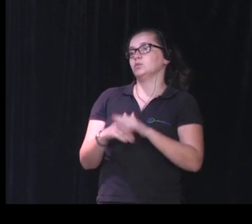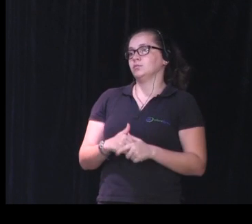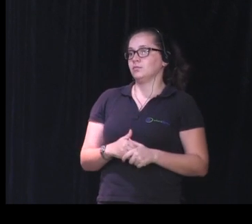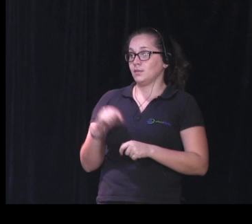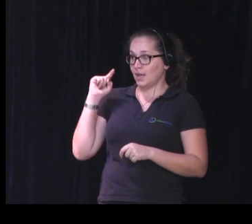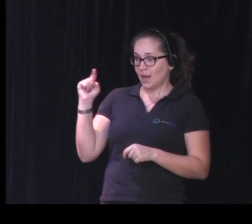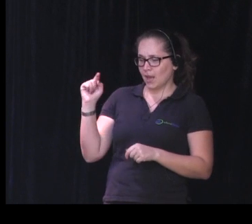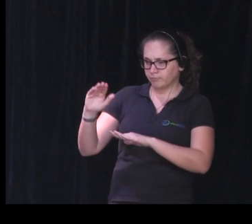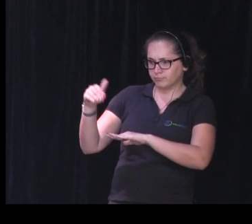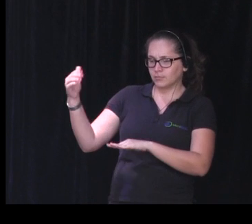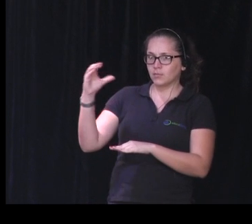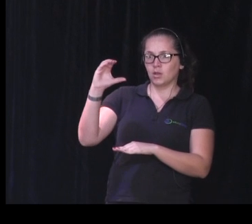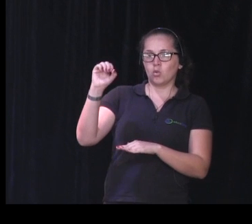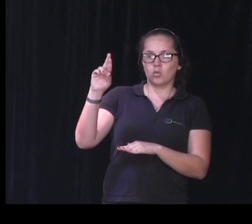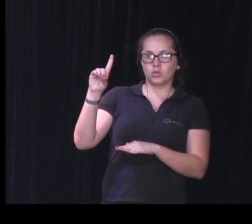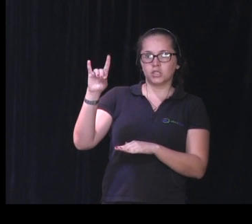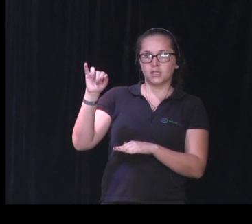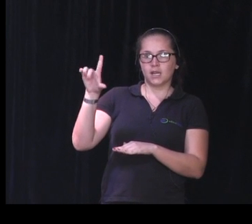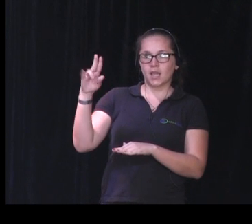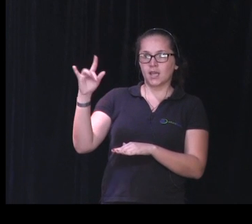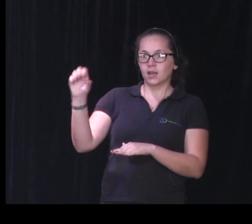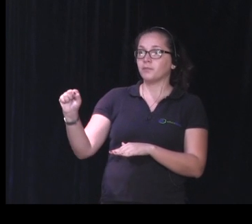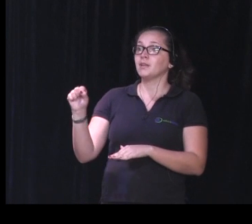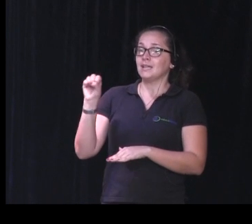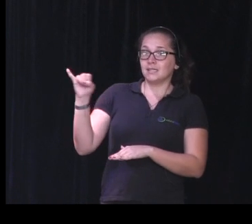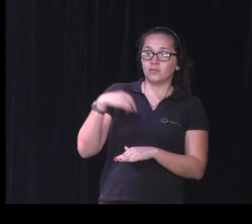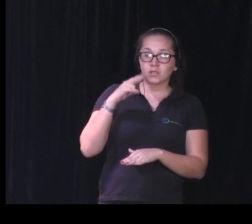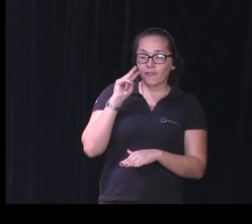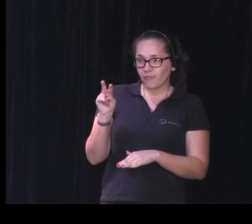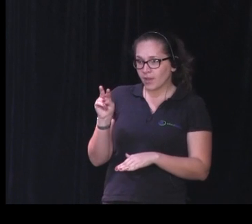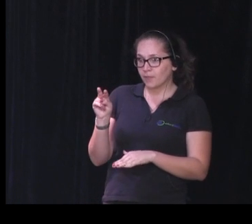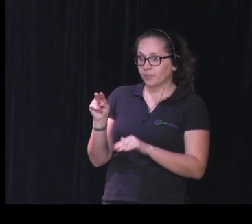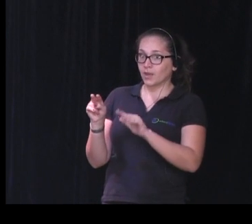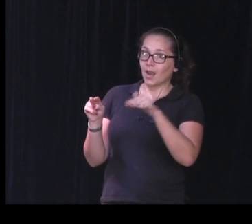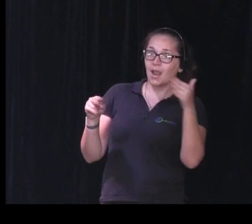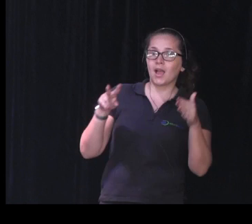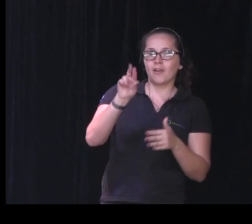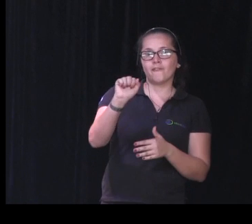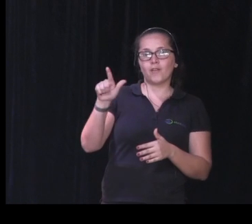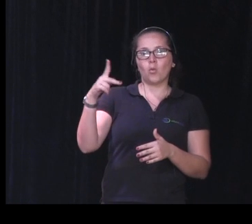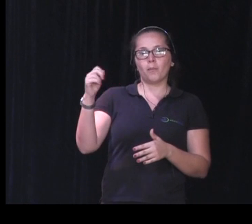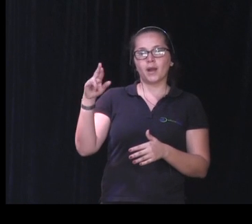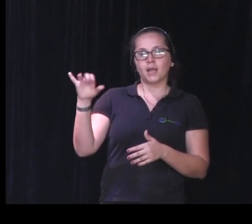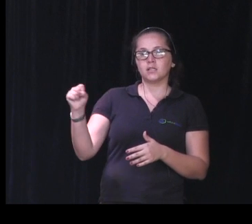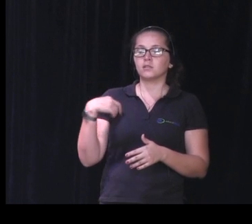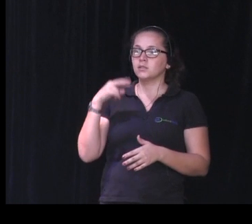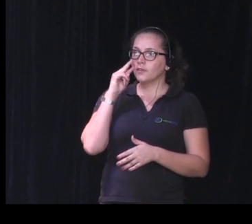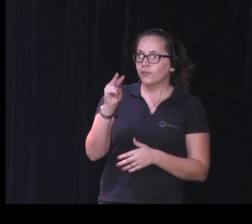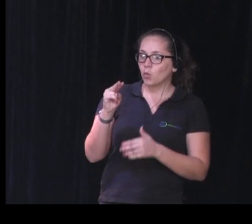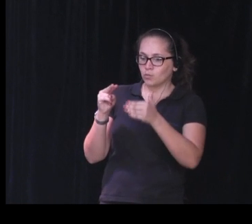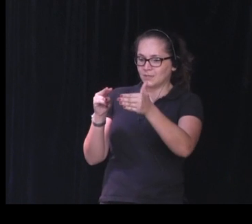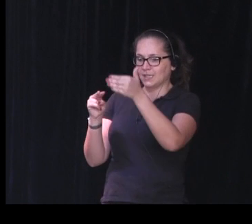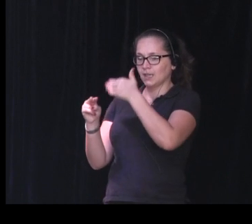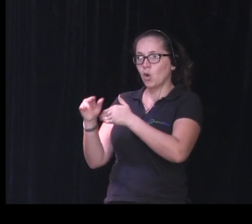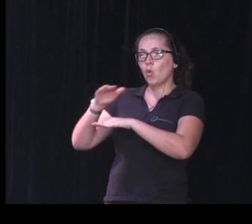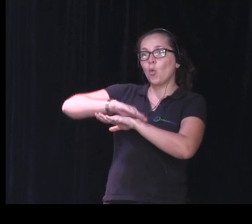completo. Vejam, ali a cordilheira. Se você parar no altiplano de Valparaíso, você vai